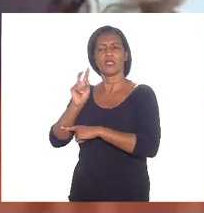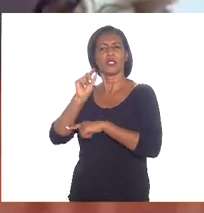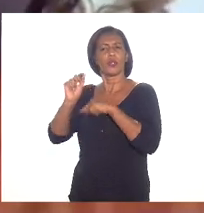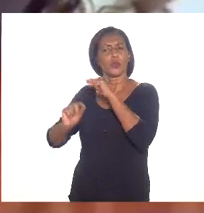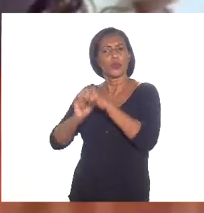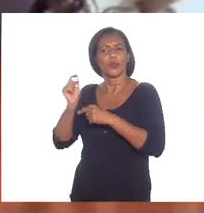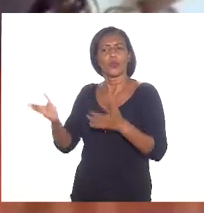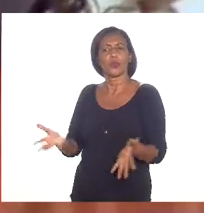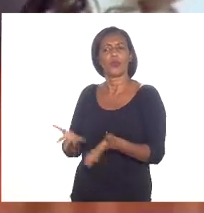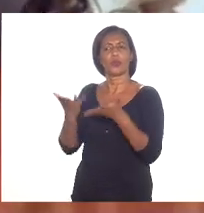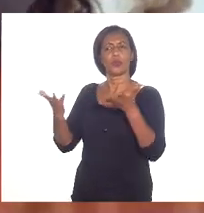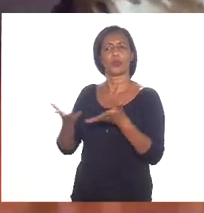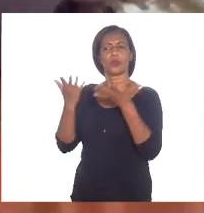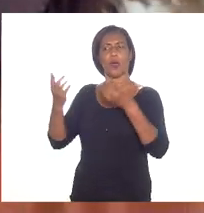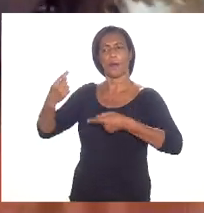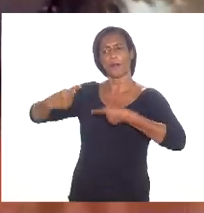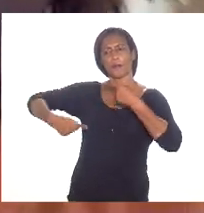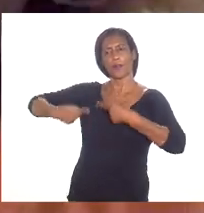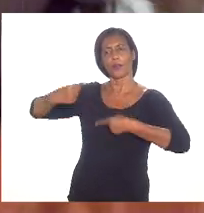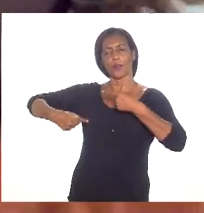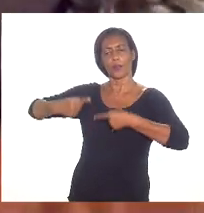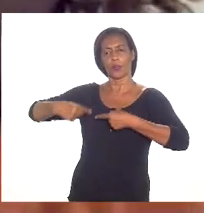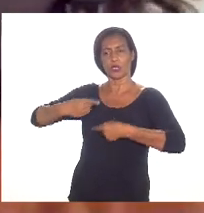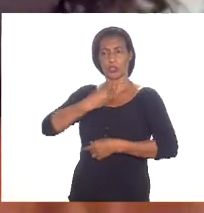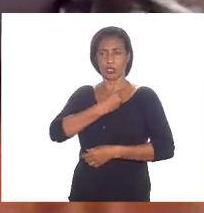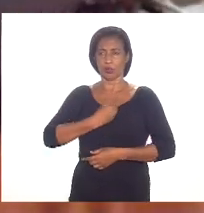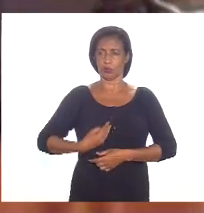incentivo a políticas públicas,